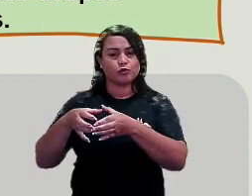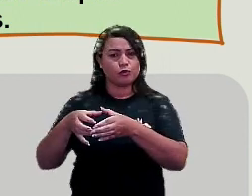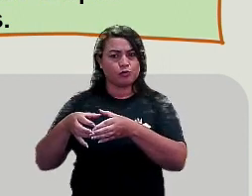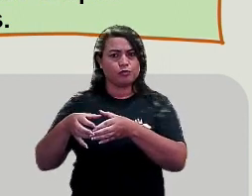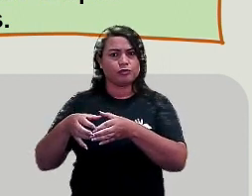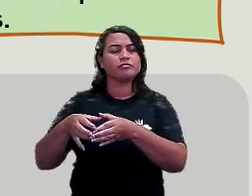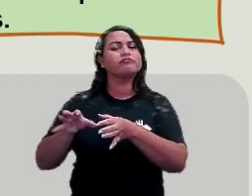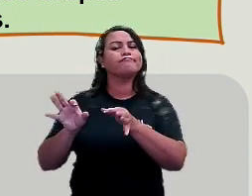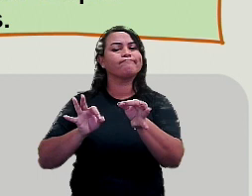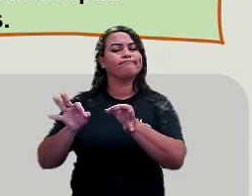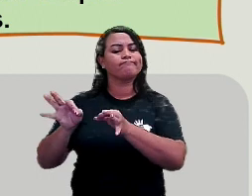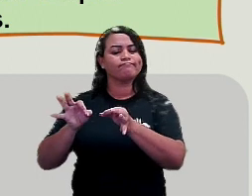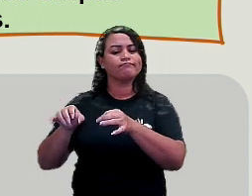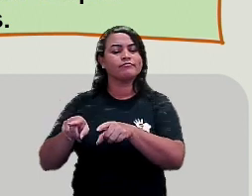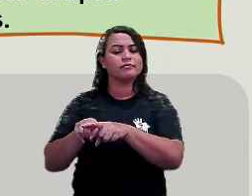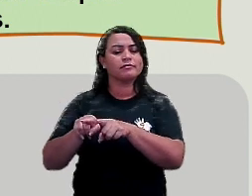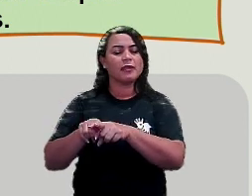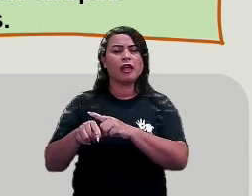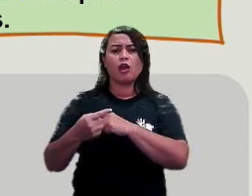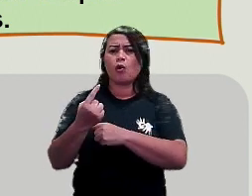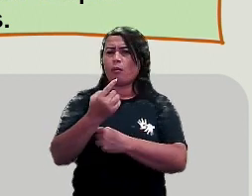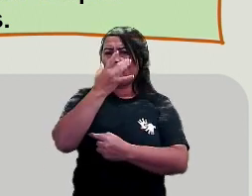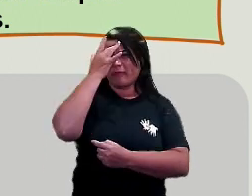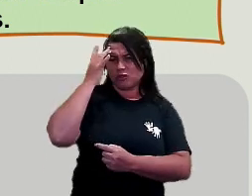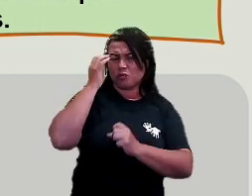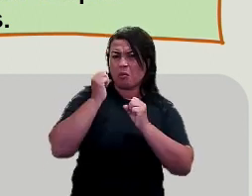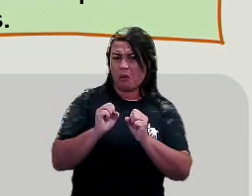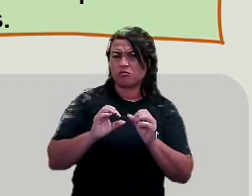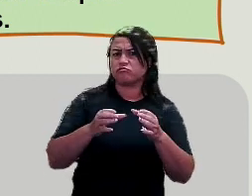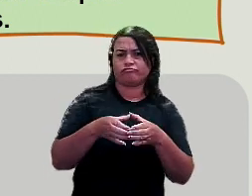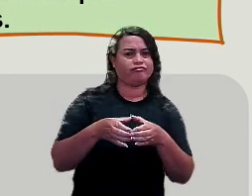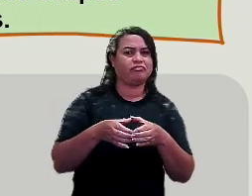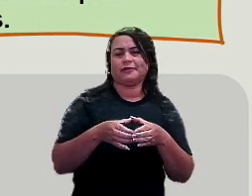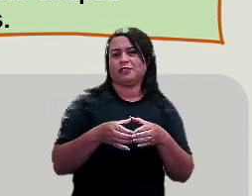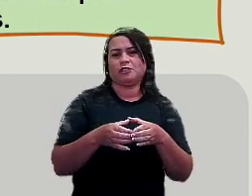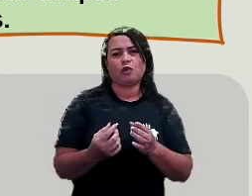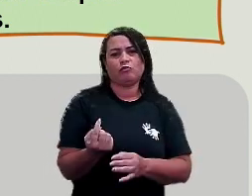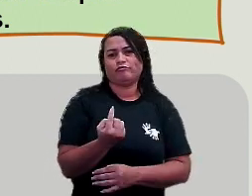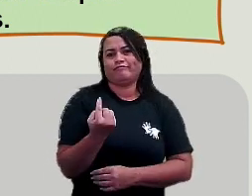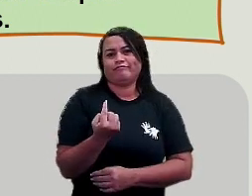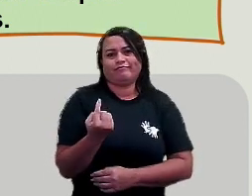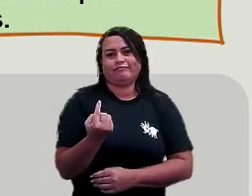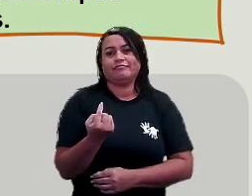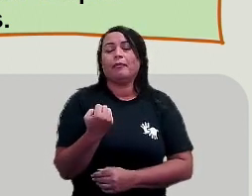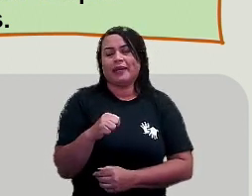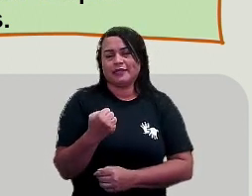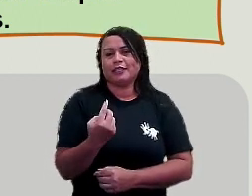de 2 ou mais pessoas. Uma pessoa pode constituir um grupo social? Não.